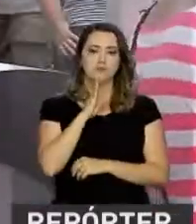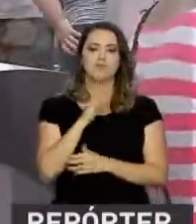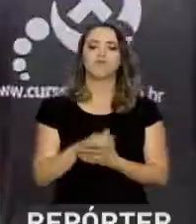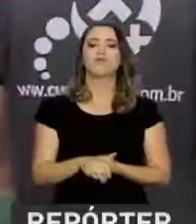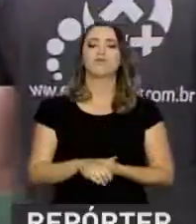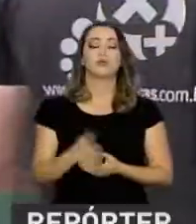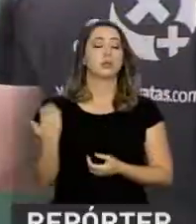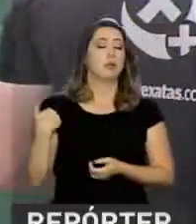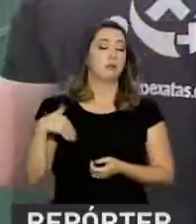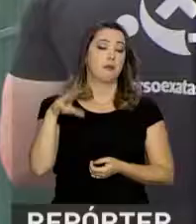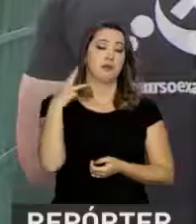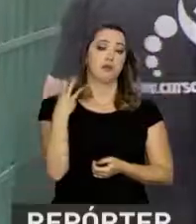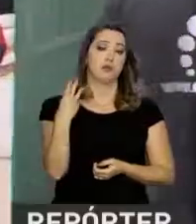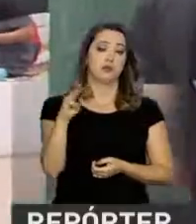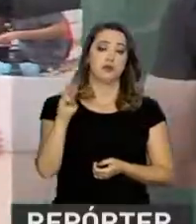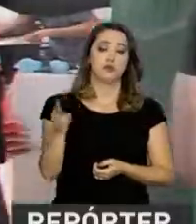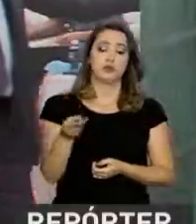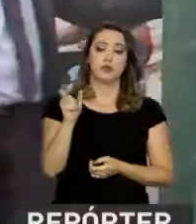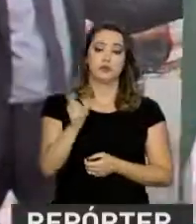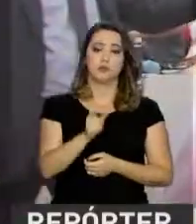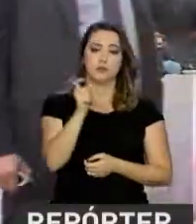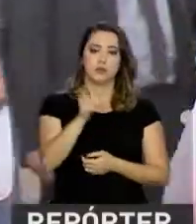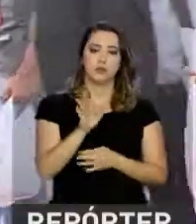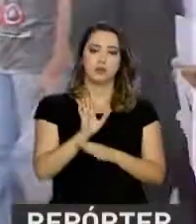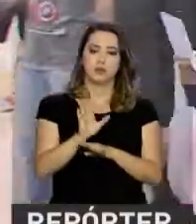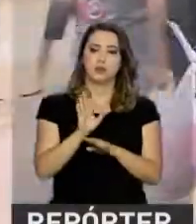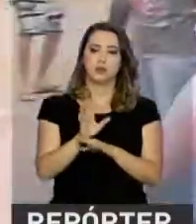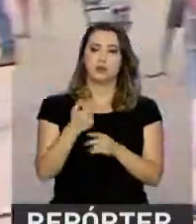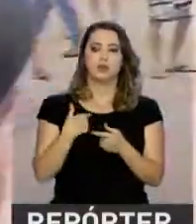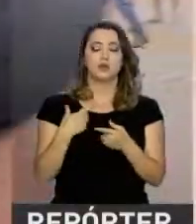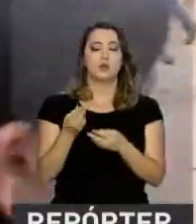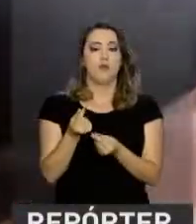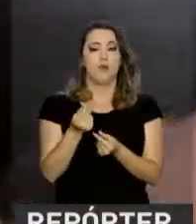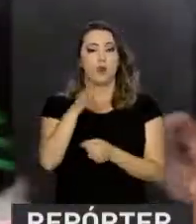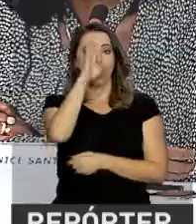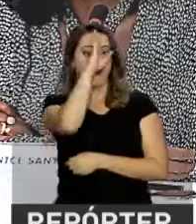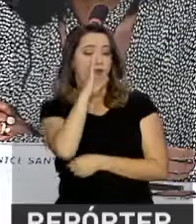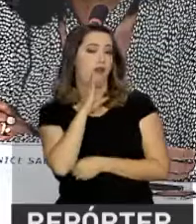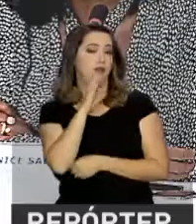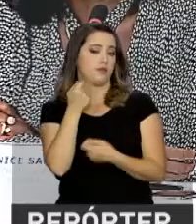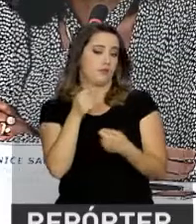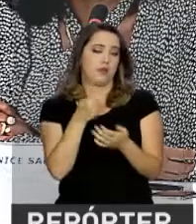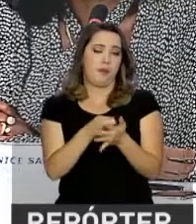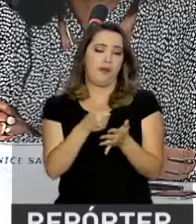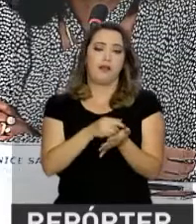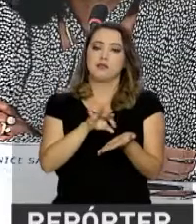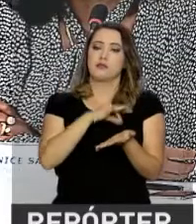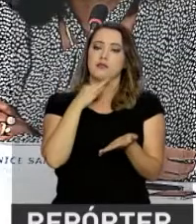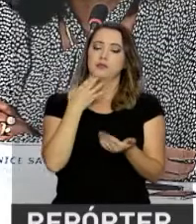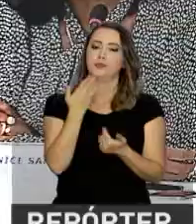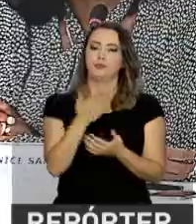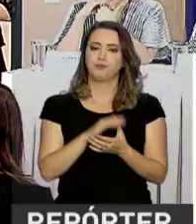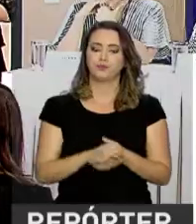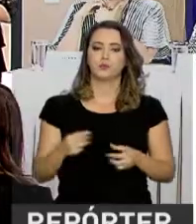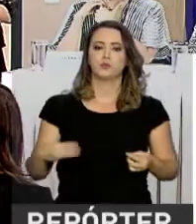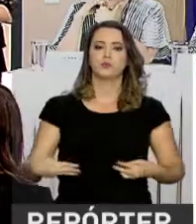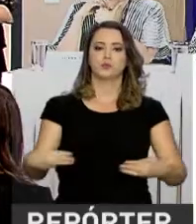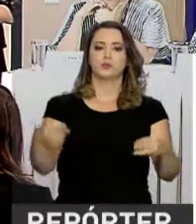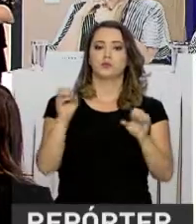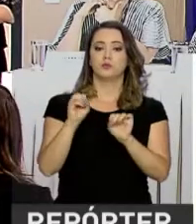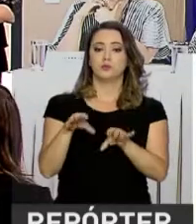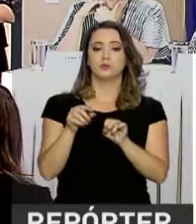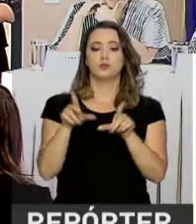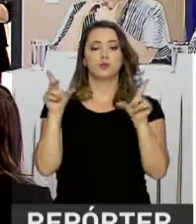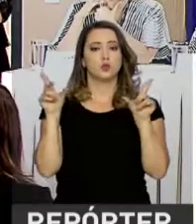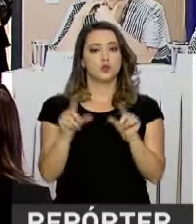de 3 milhões e 300 mil candidatos foram beneficiados com a gratuidade. Para o Ministério da Educação, essa ação ajuda a